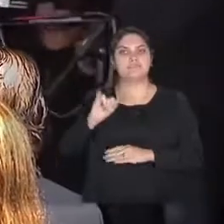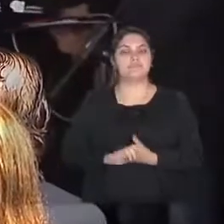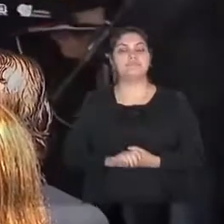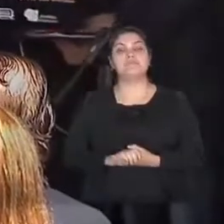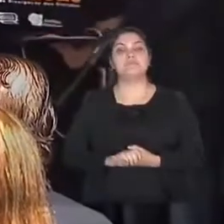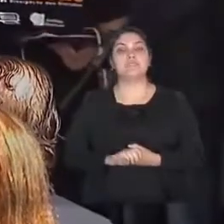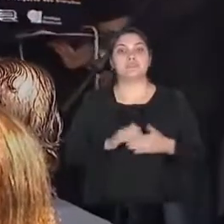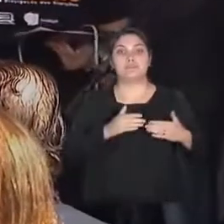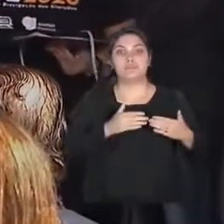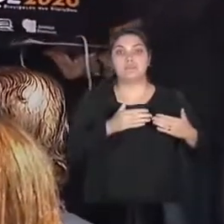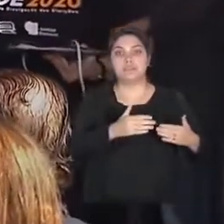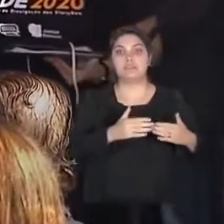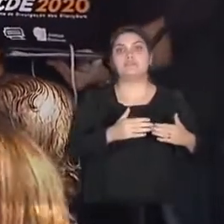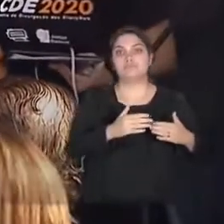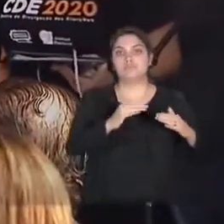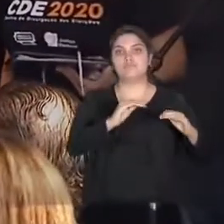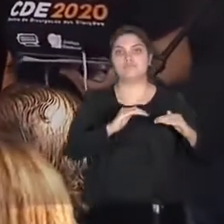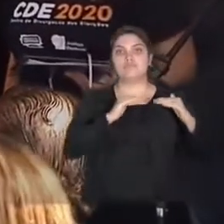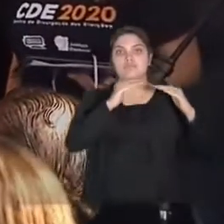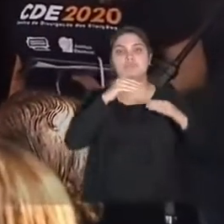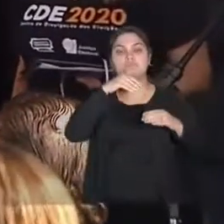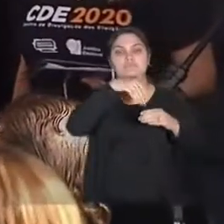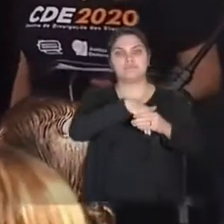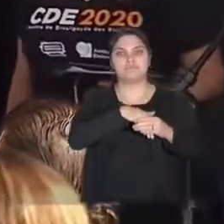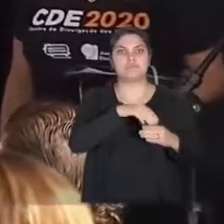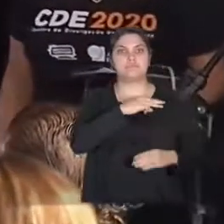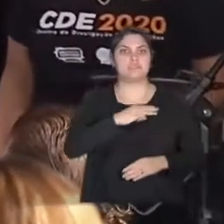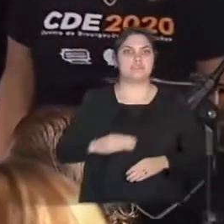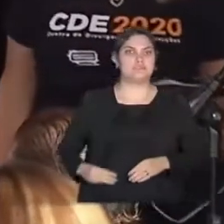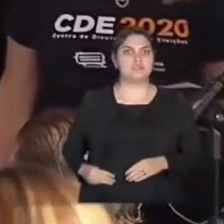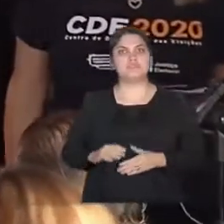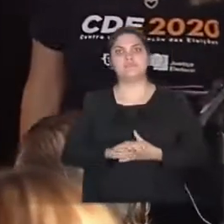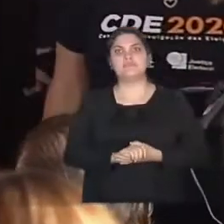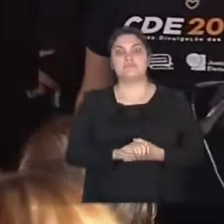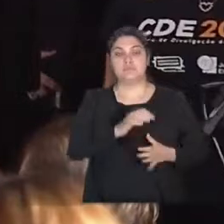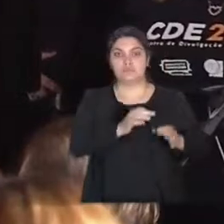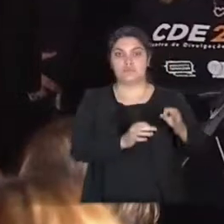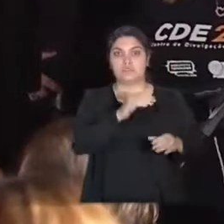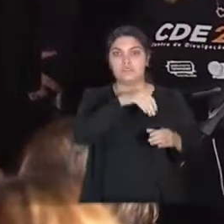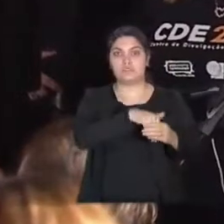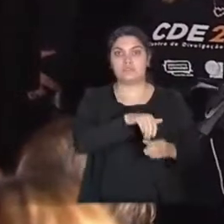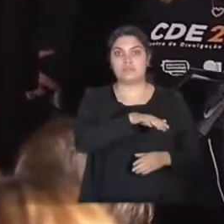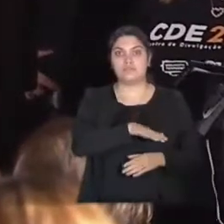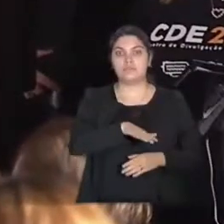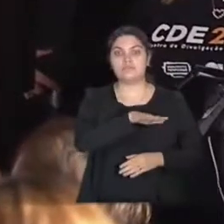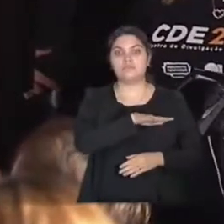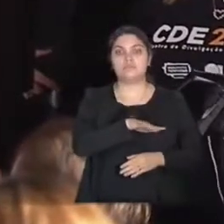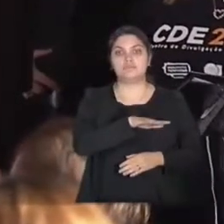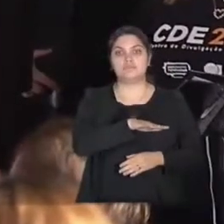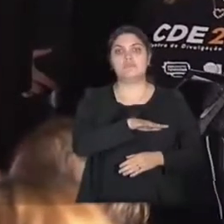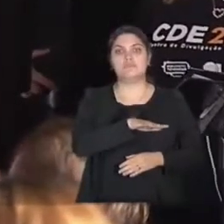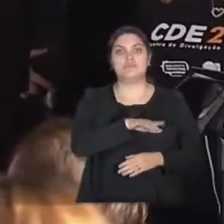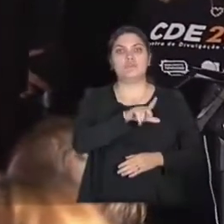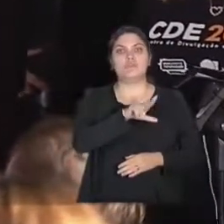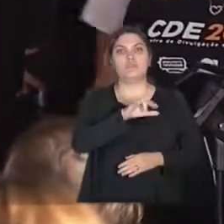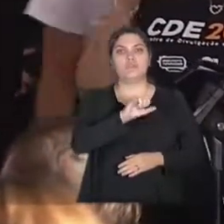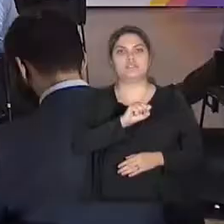senhores Ministros do Tribunal Superior Eleitoral, Corregedor-Geral da Justiça Eleitoral, Ministro Luiz Felipe